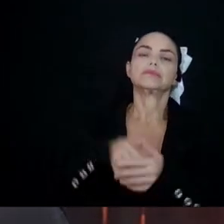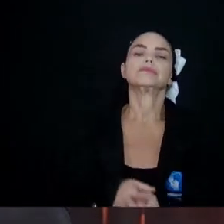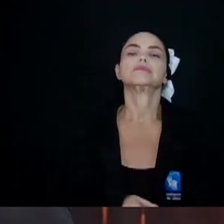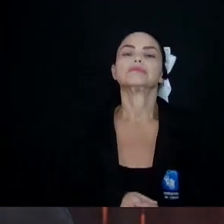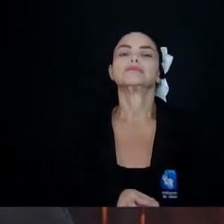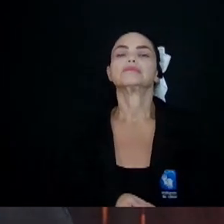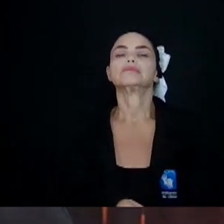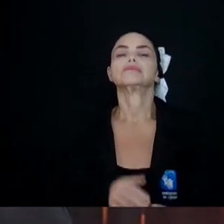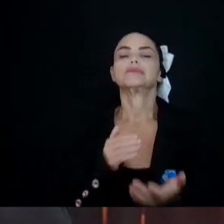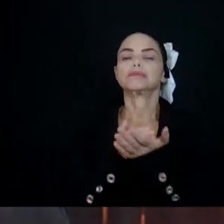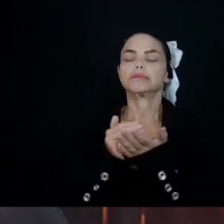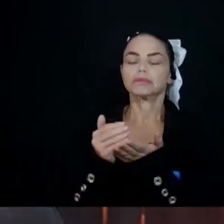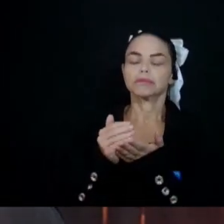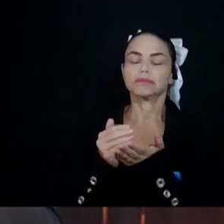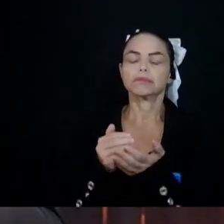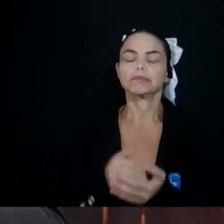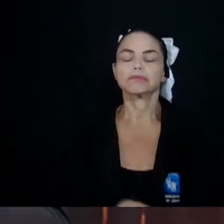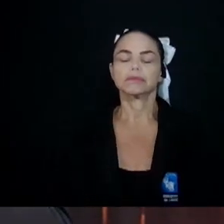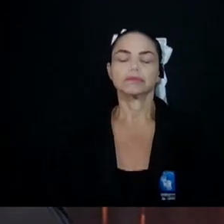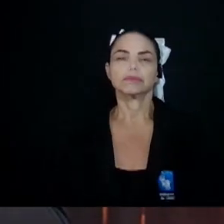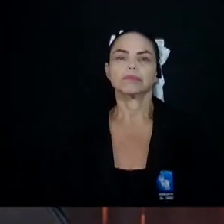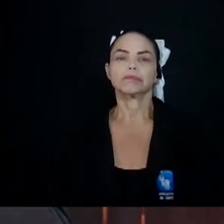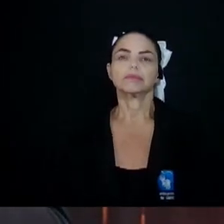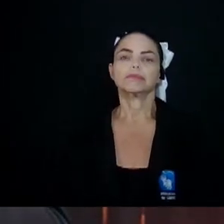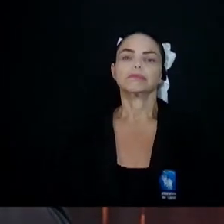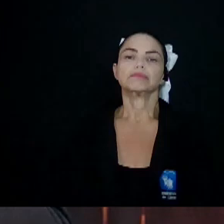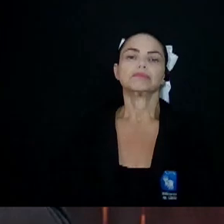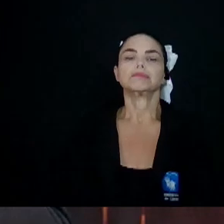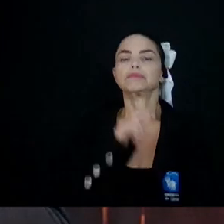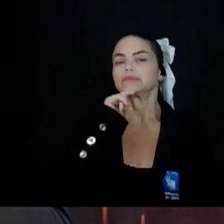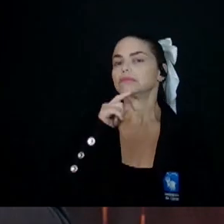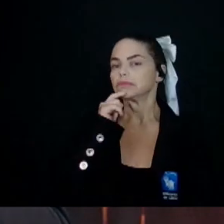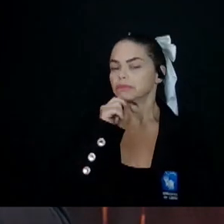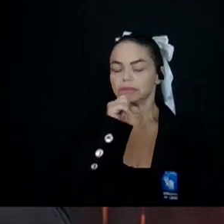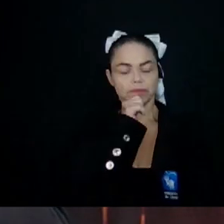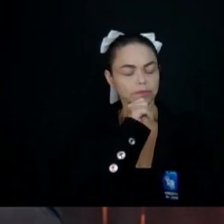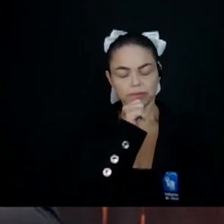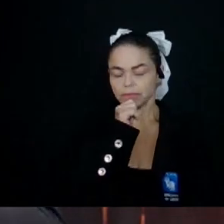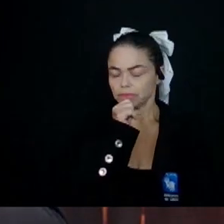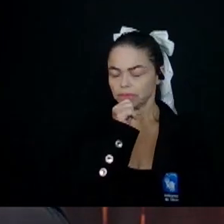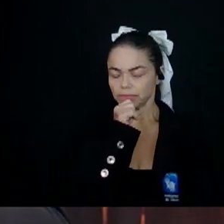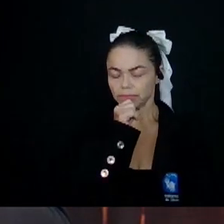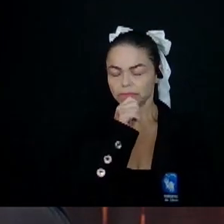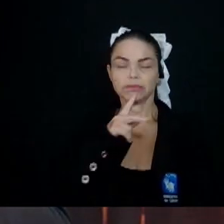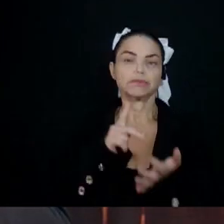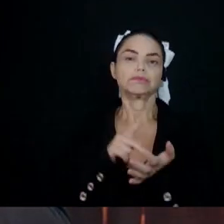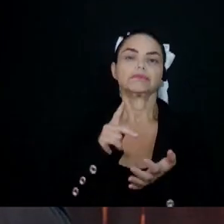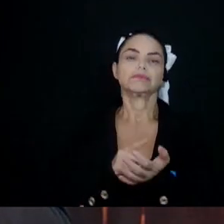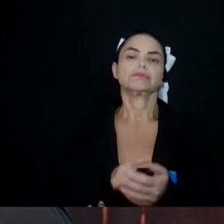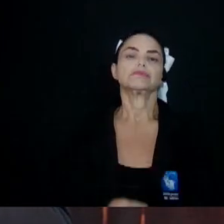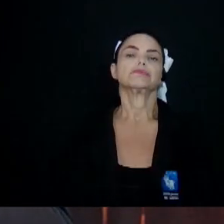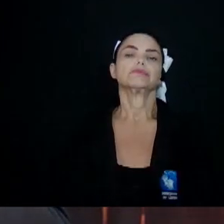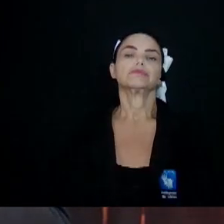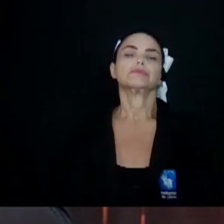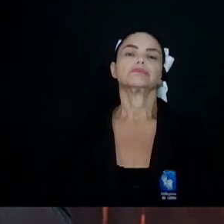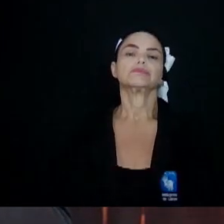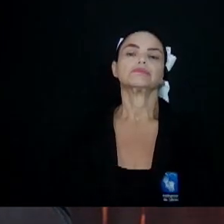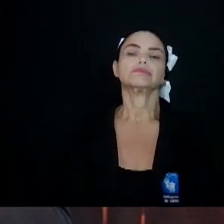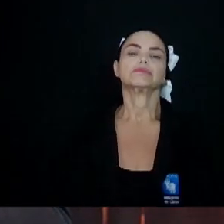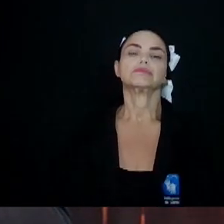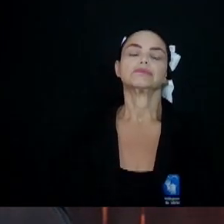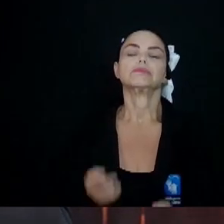começo. O que a gente não consegue ainda de forma legítima e legal é